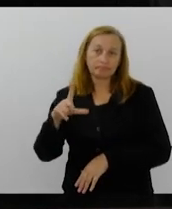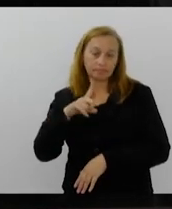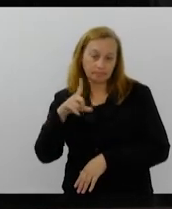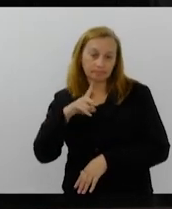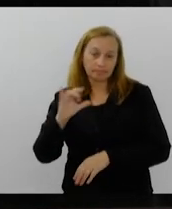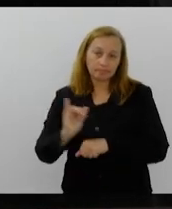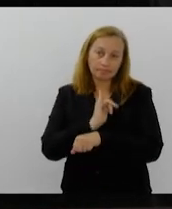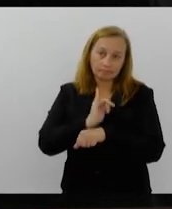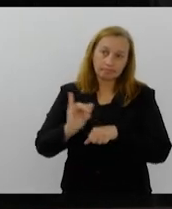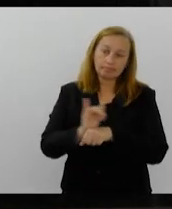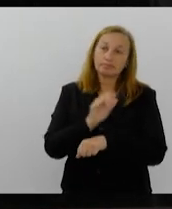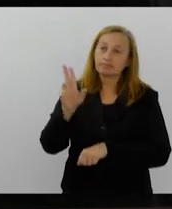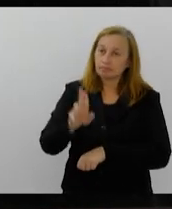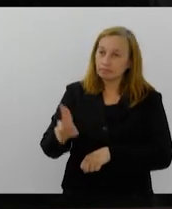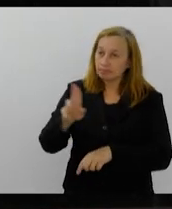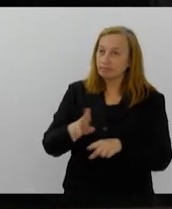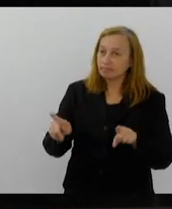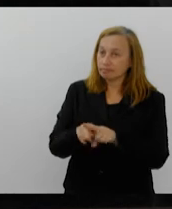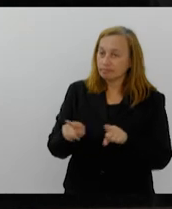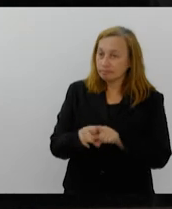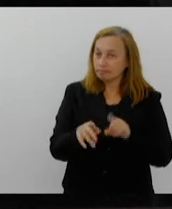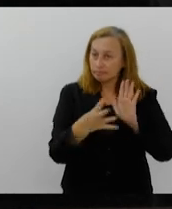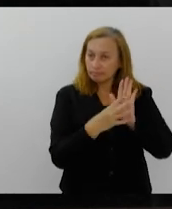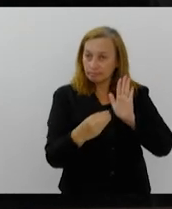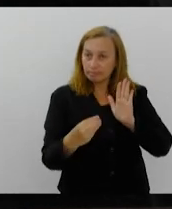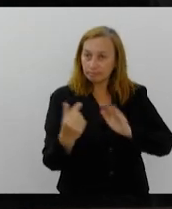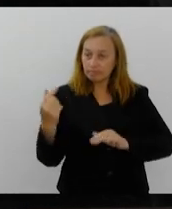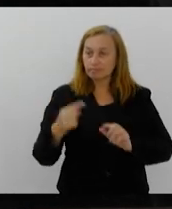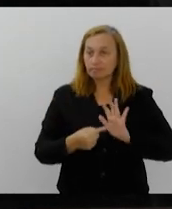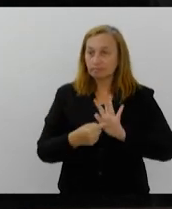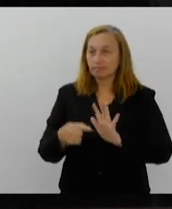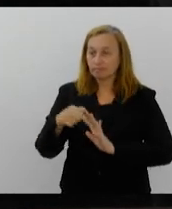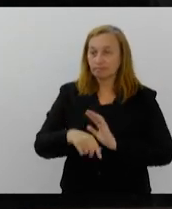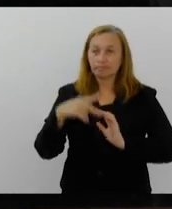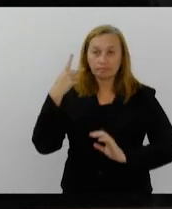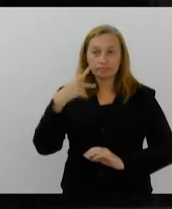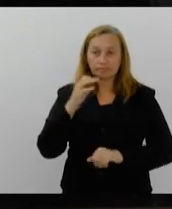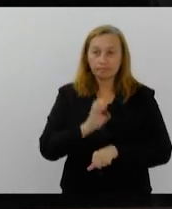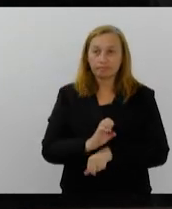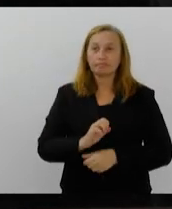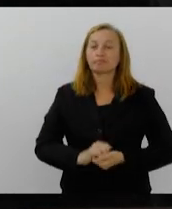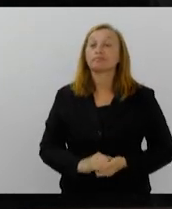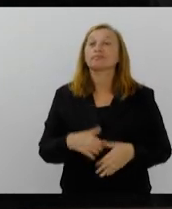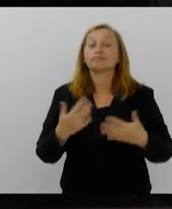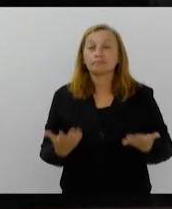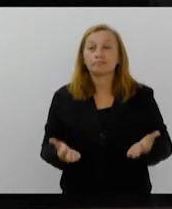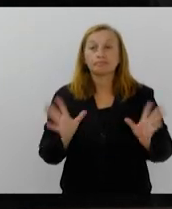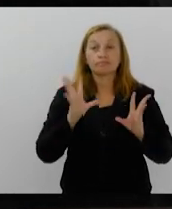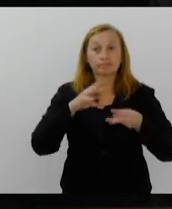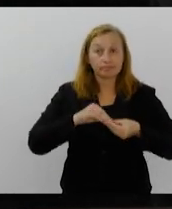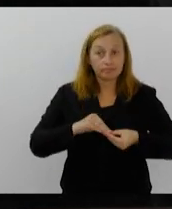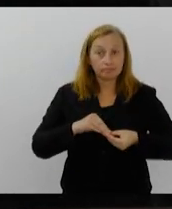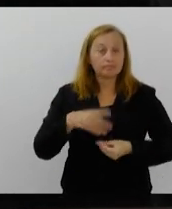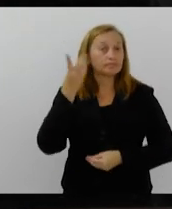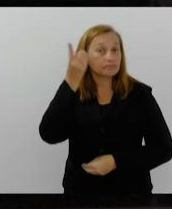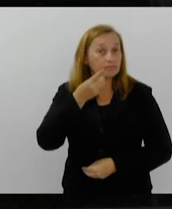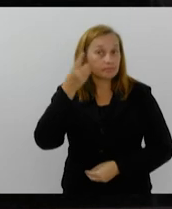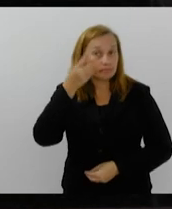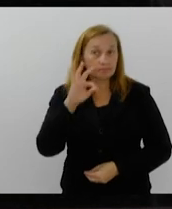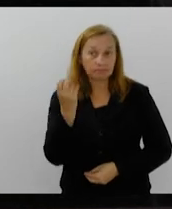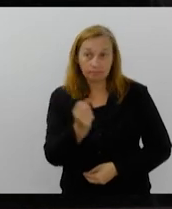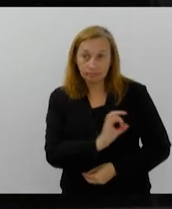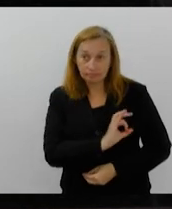ferramenta que usemos, então, de exemplo para trazer aqui também para o Parlamento Estadual. Então, para fechar aqui, deputada Marta